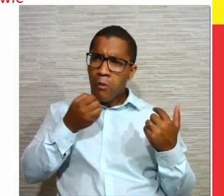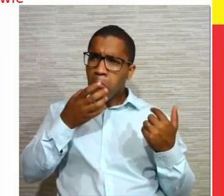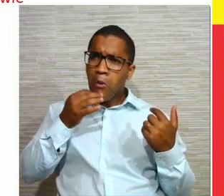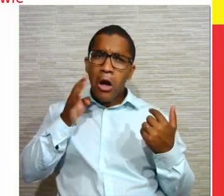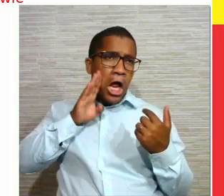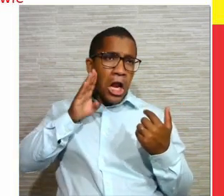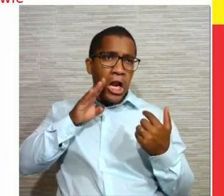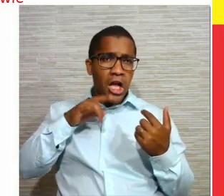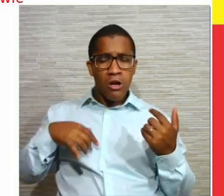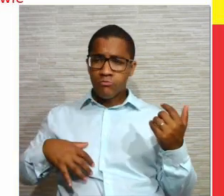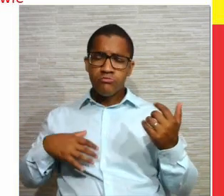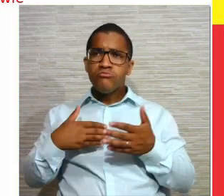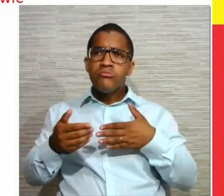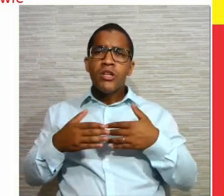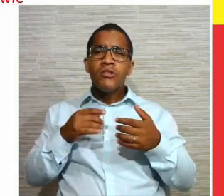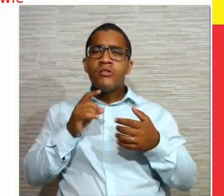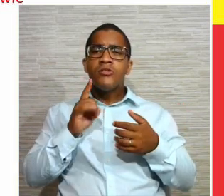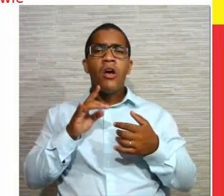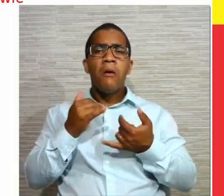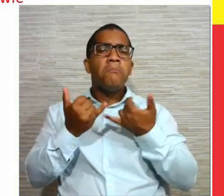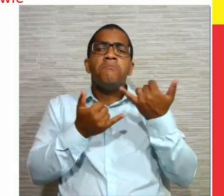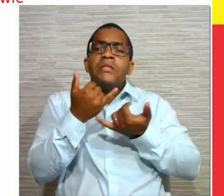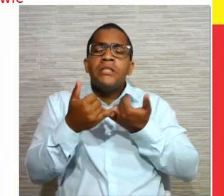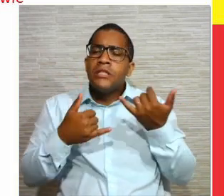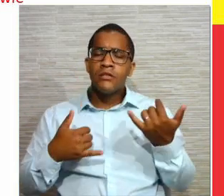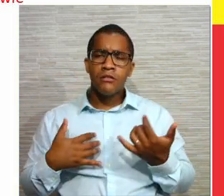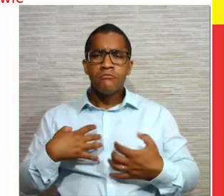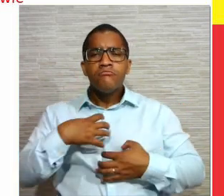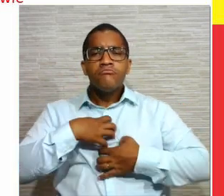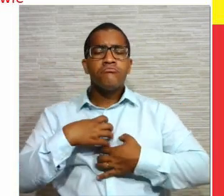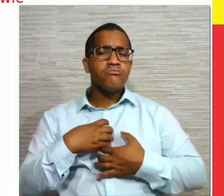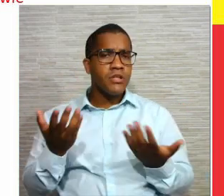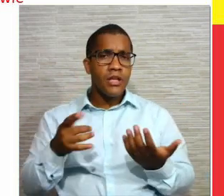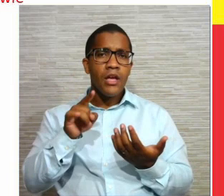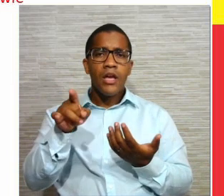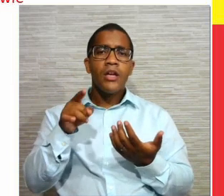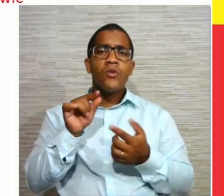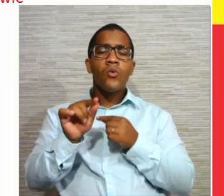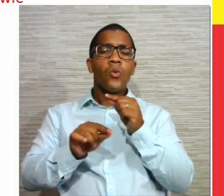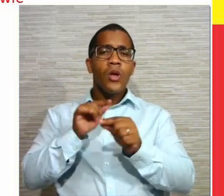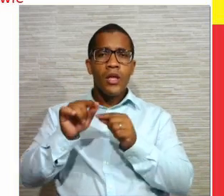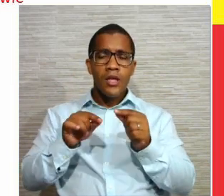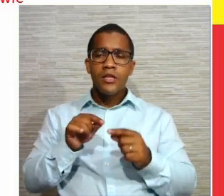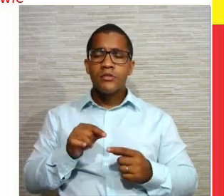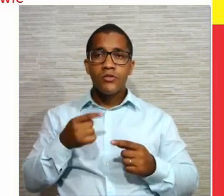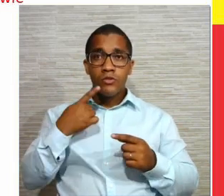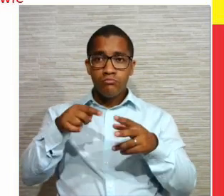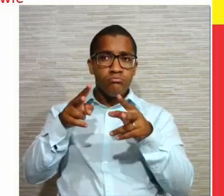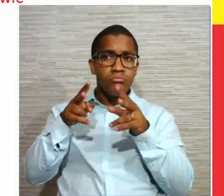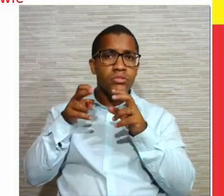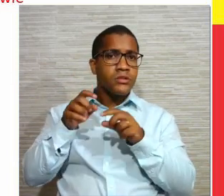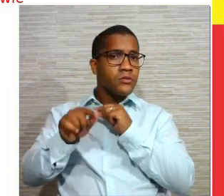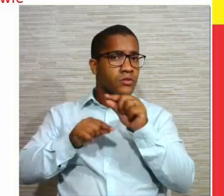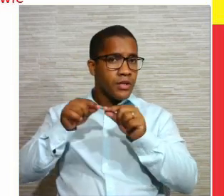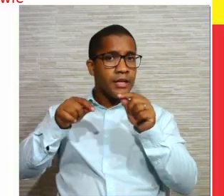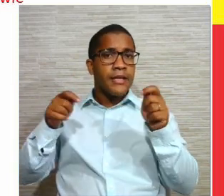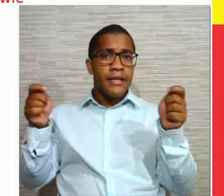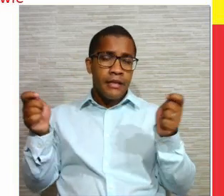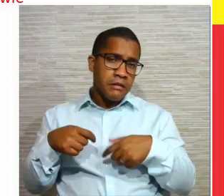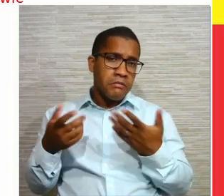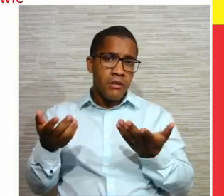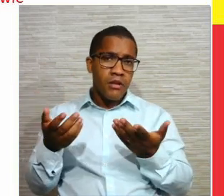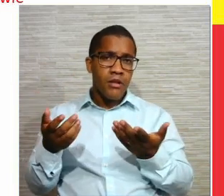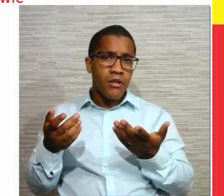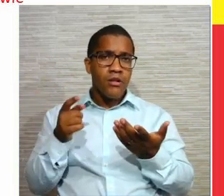divertido tocar, né? Assim, tocavam por diversão, né? E o que eles têm em comum, né? O que se destaca bastante do glam rock, que podia